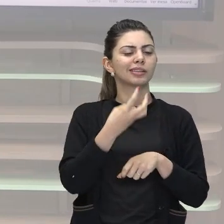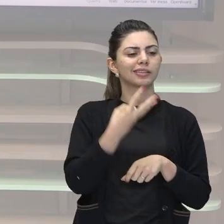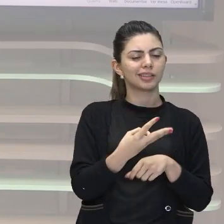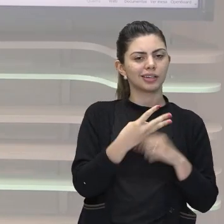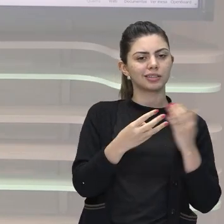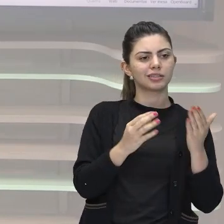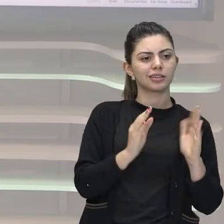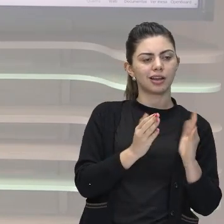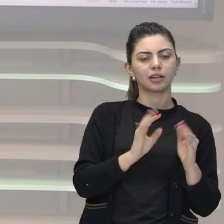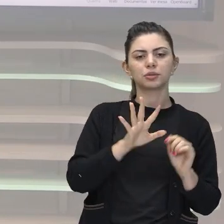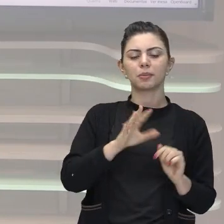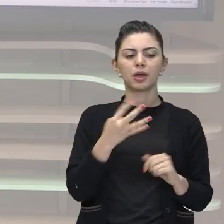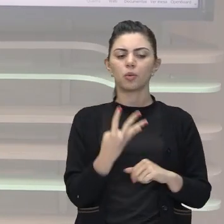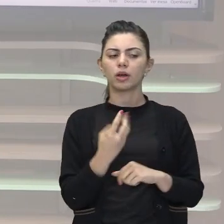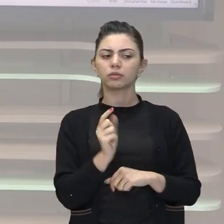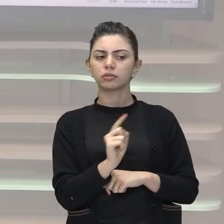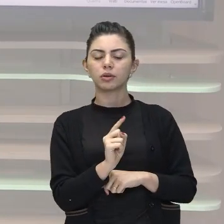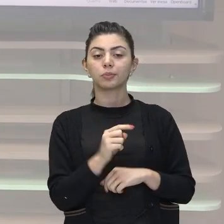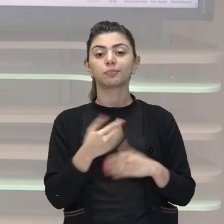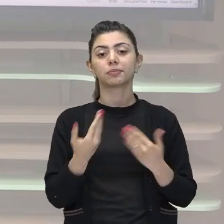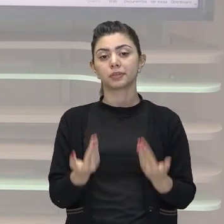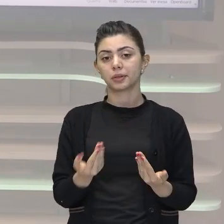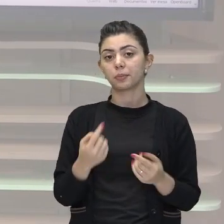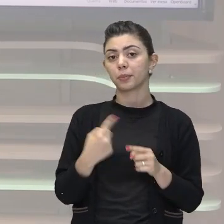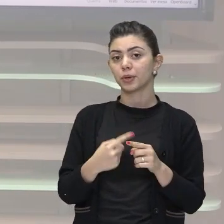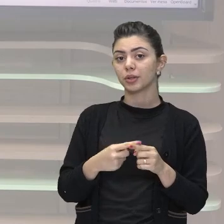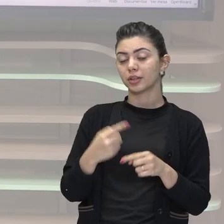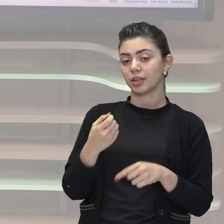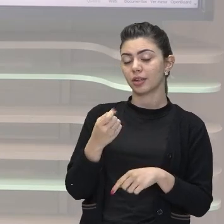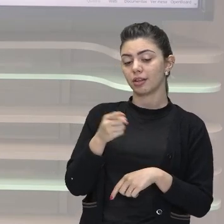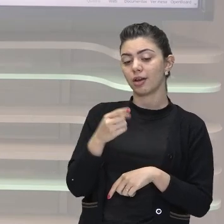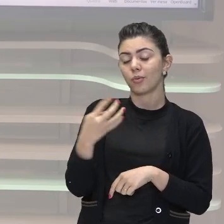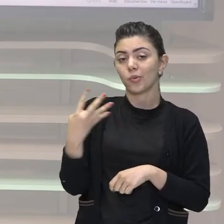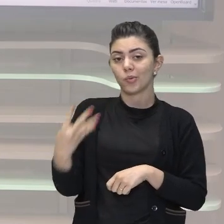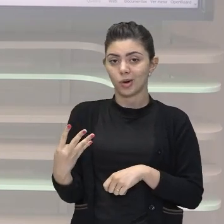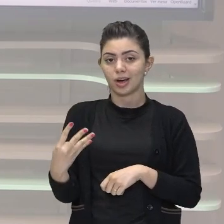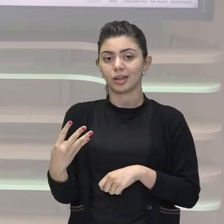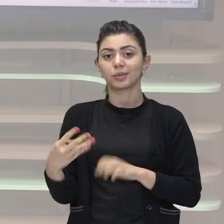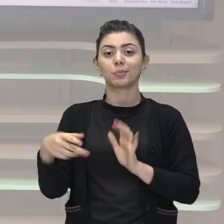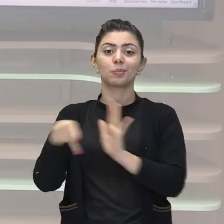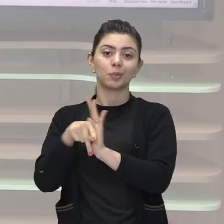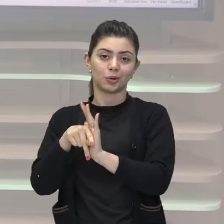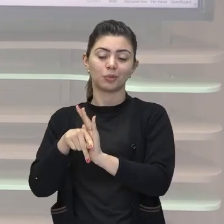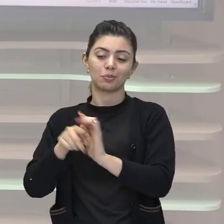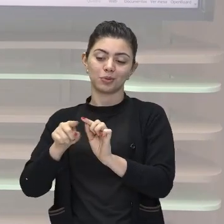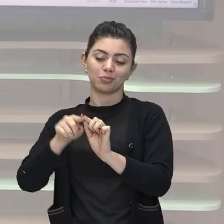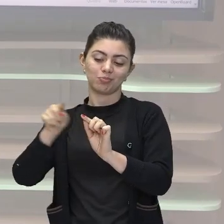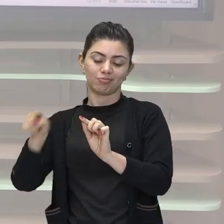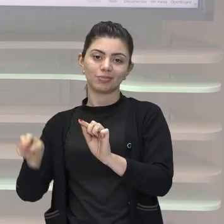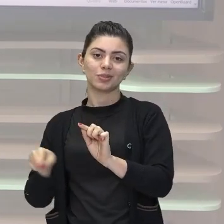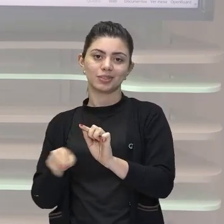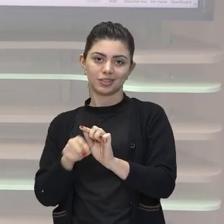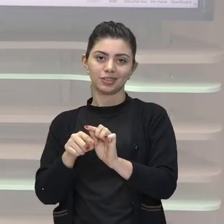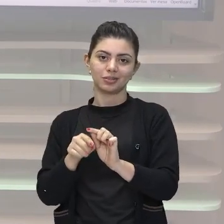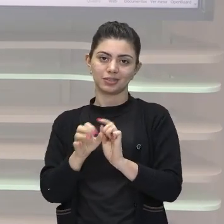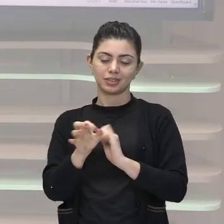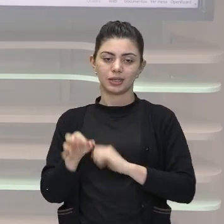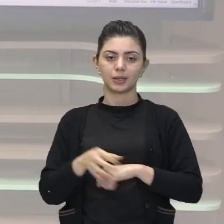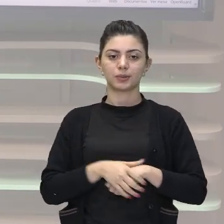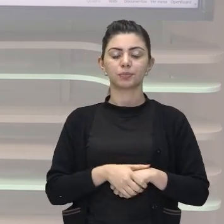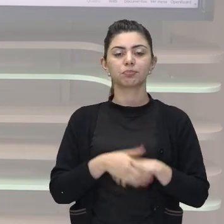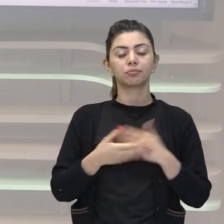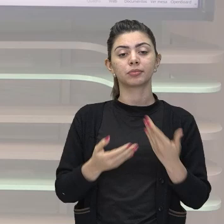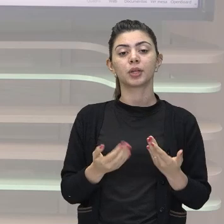quadrado e não 4? Justamente porque o quarto lado, ele fará parte da metade do círculo, tá? E outra coisa que a